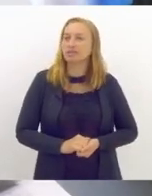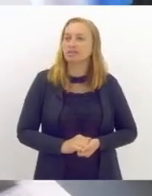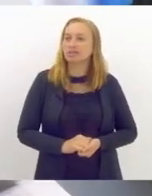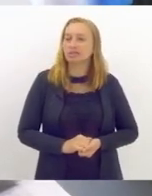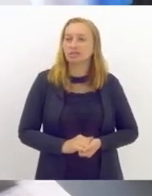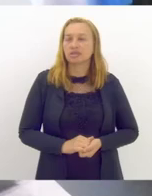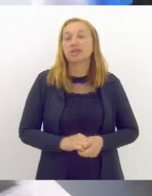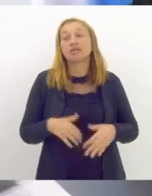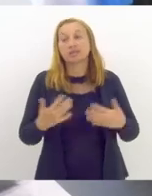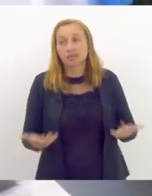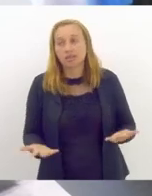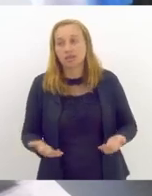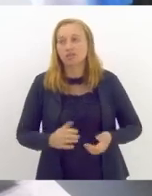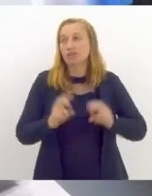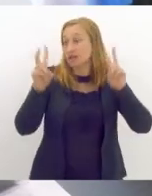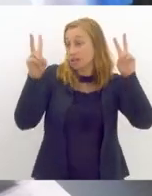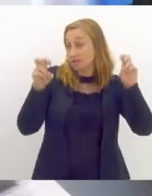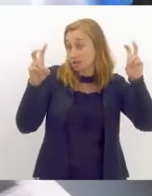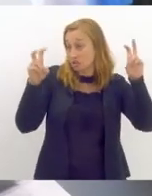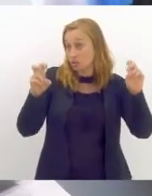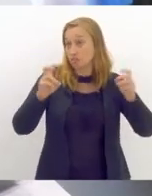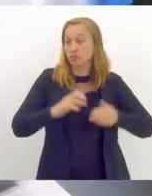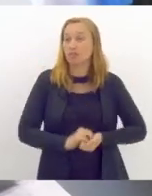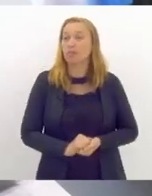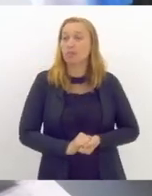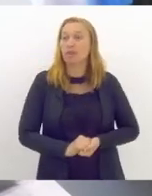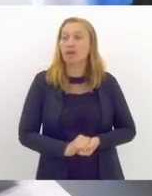Então esta questão